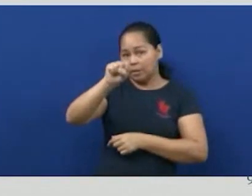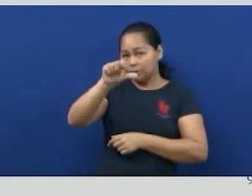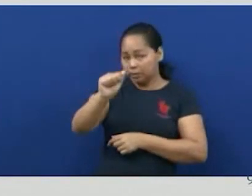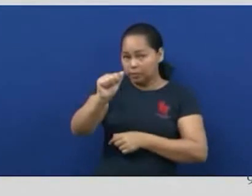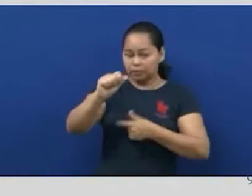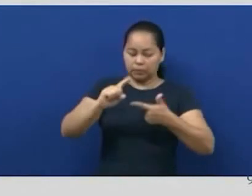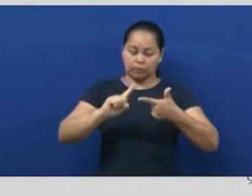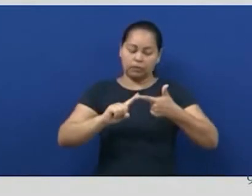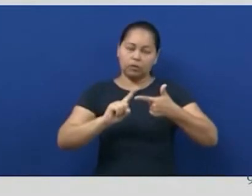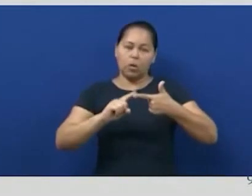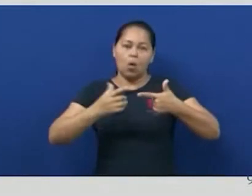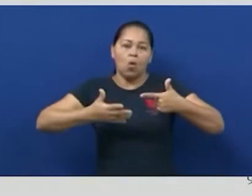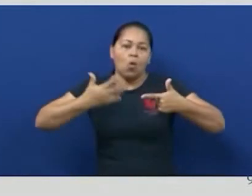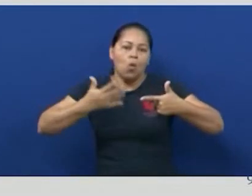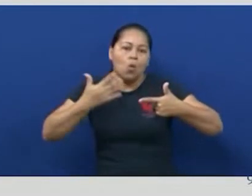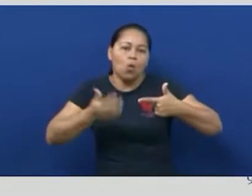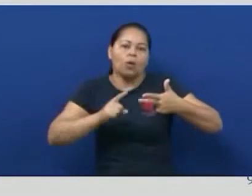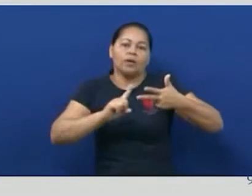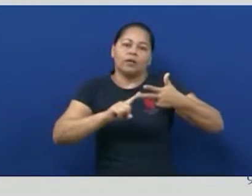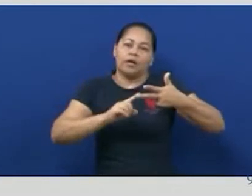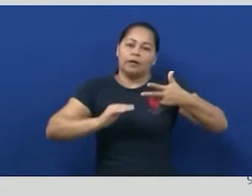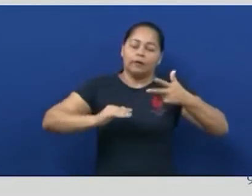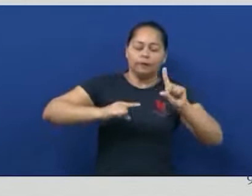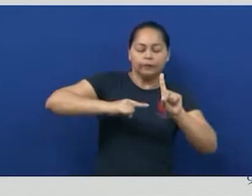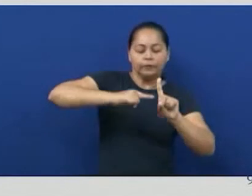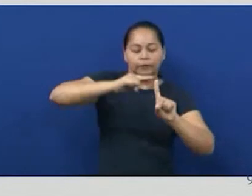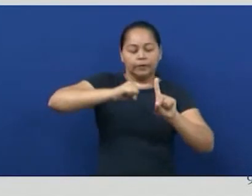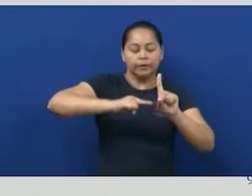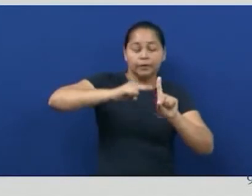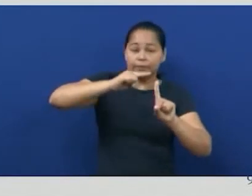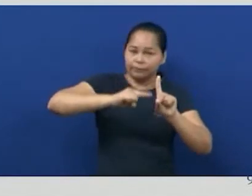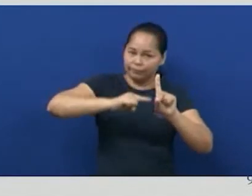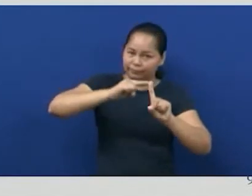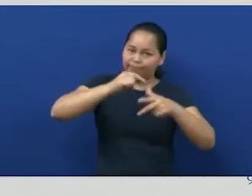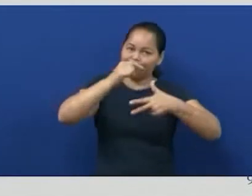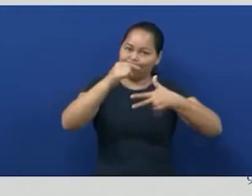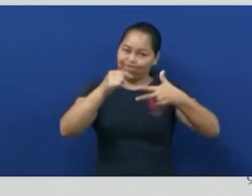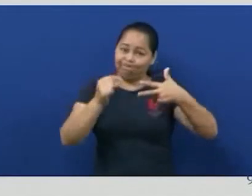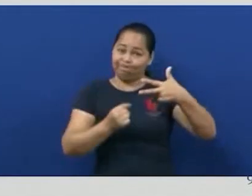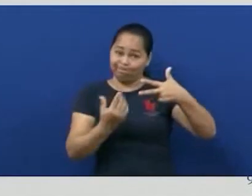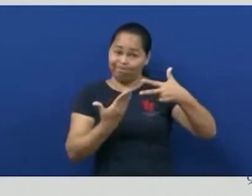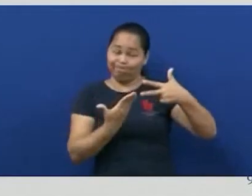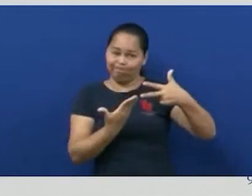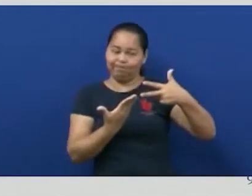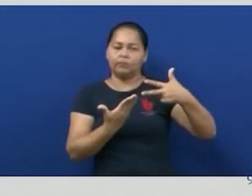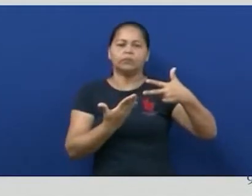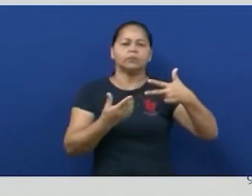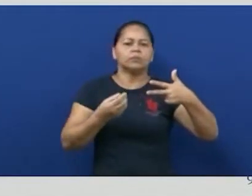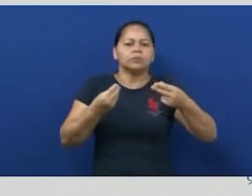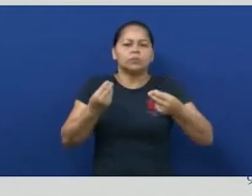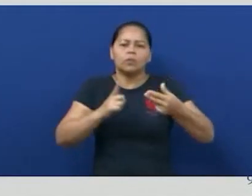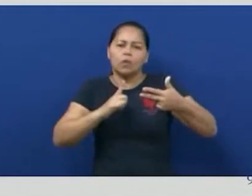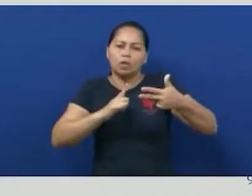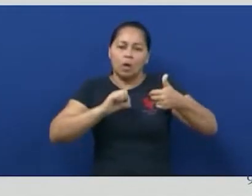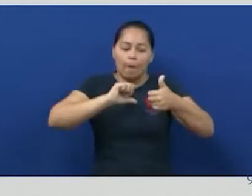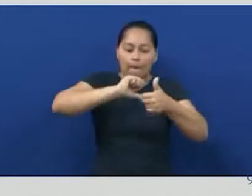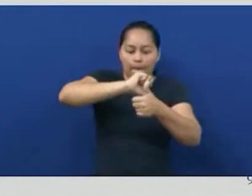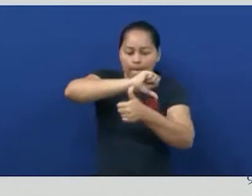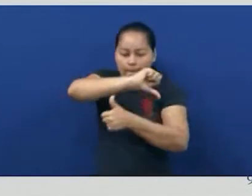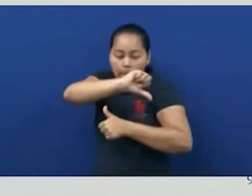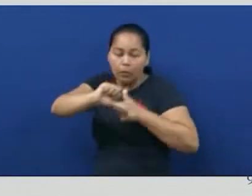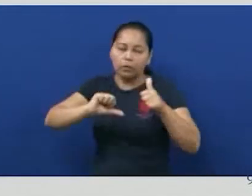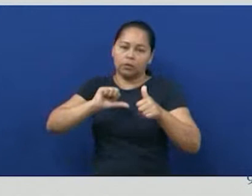específico e a variação de temperatura. Quando quando existe mudança de estado